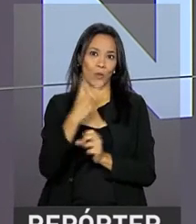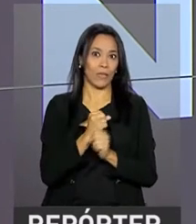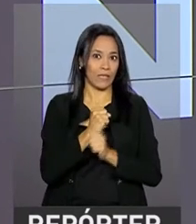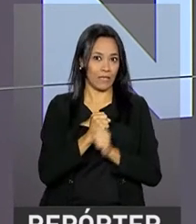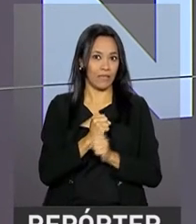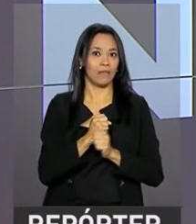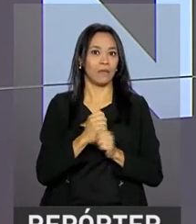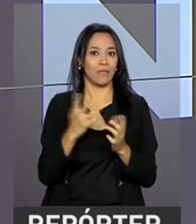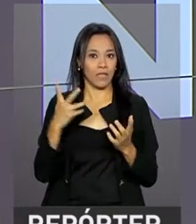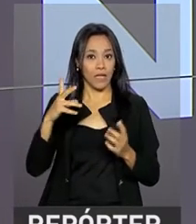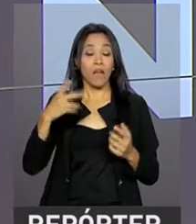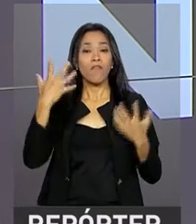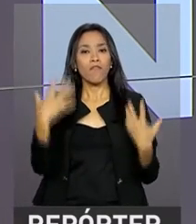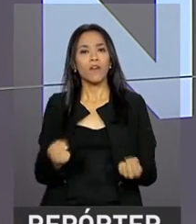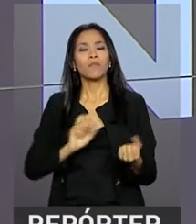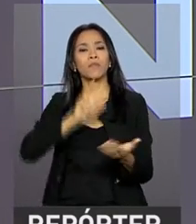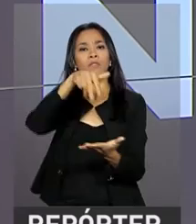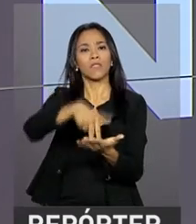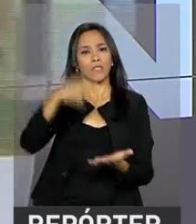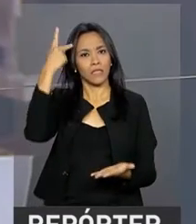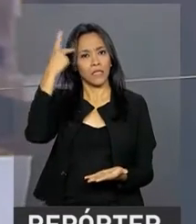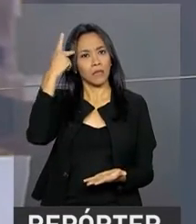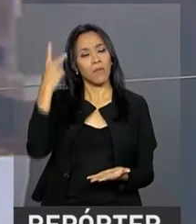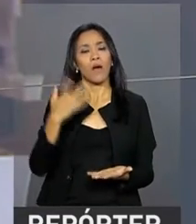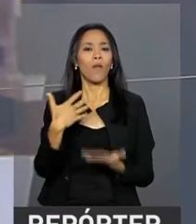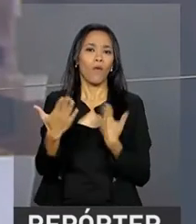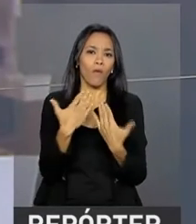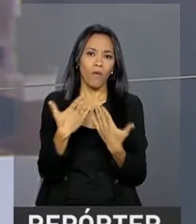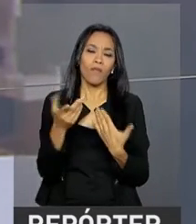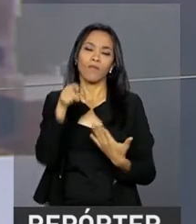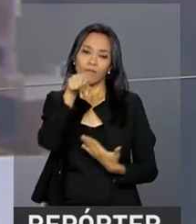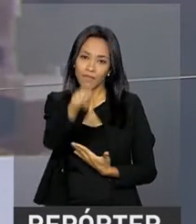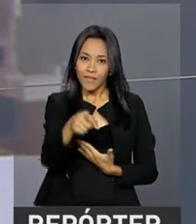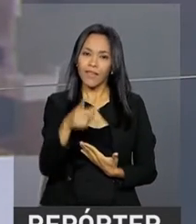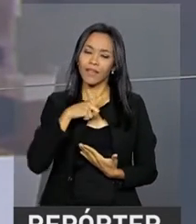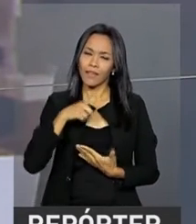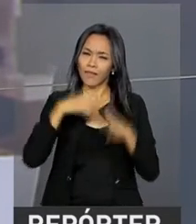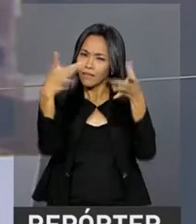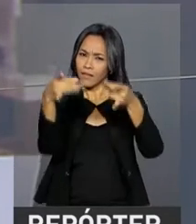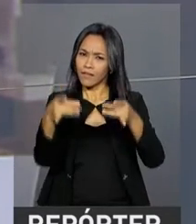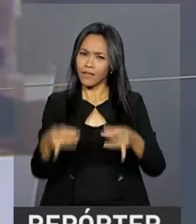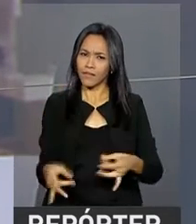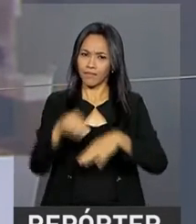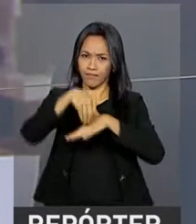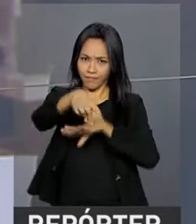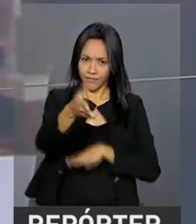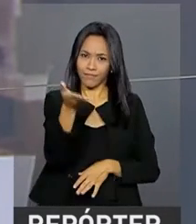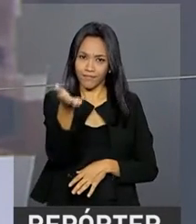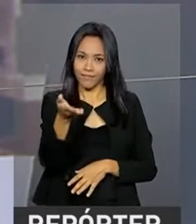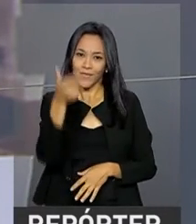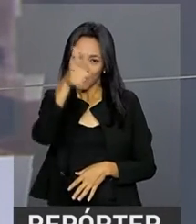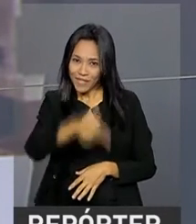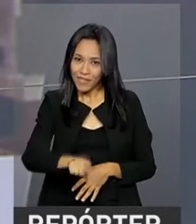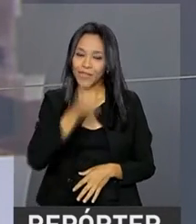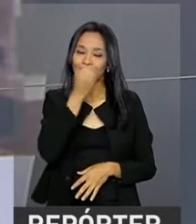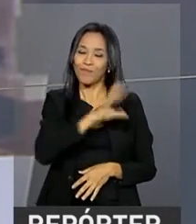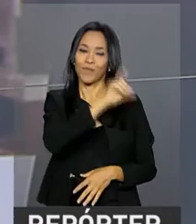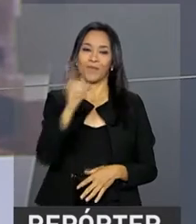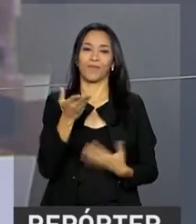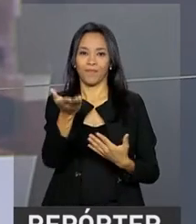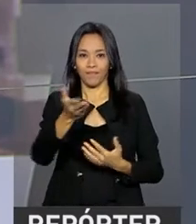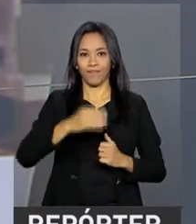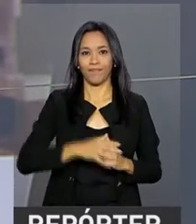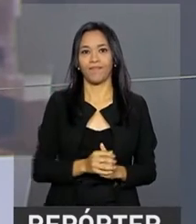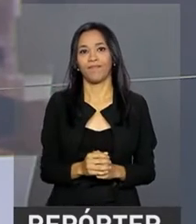Vamos então para São Paulo conversar com o repórter José Luiz Filho, que tem os detalhes para a gente. Zé, mais uma vez, um bom dia para você.